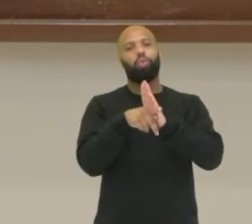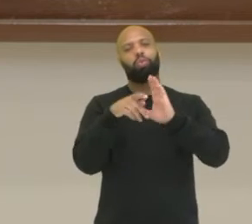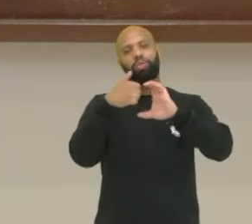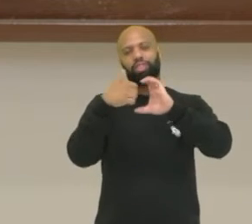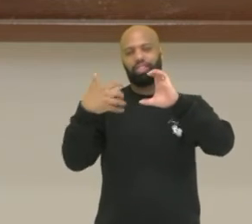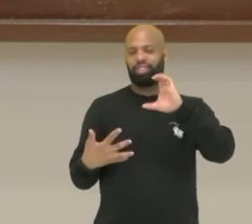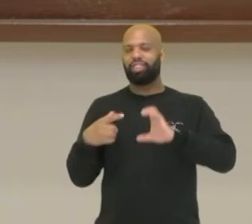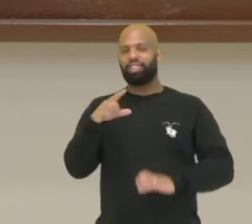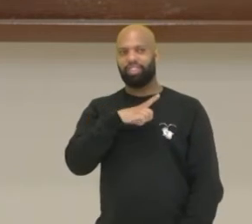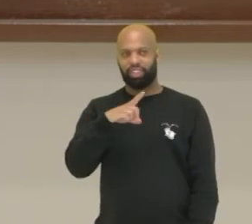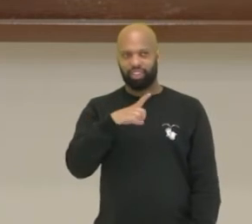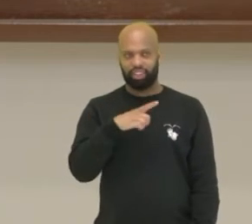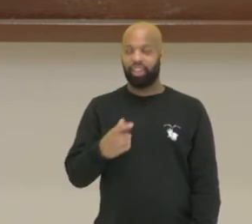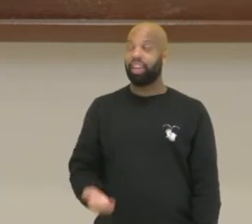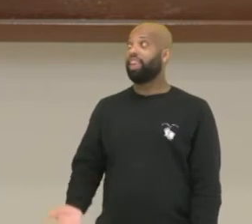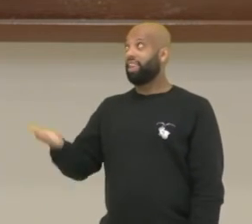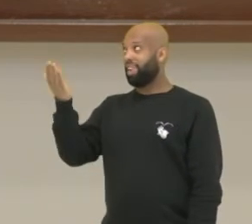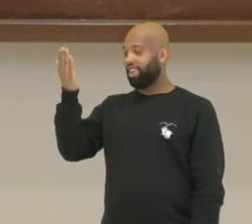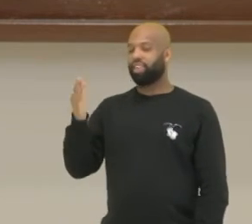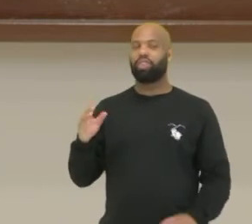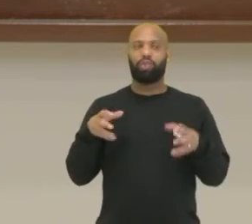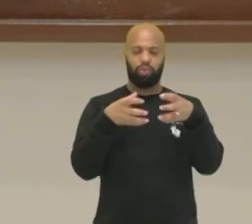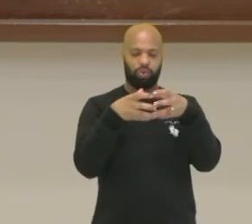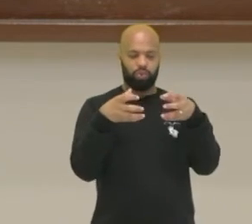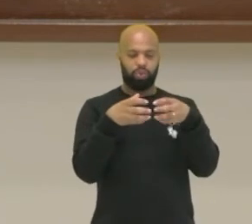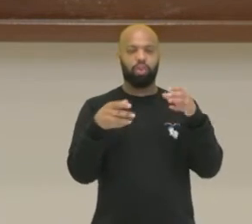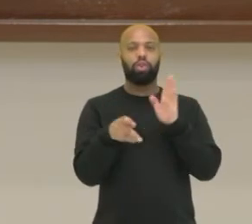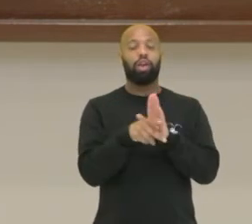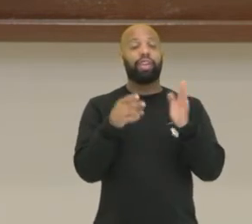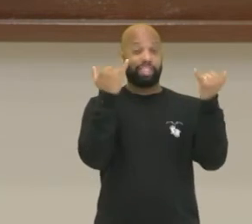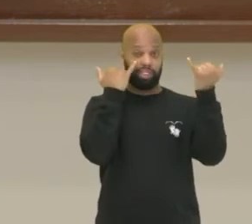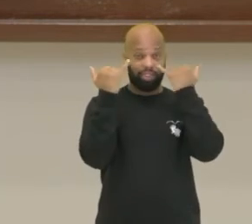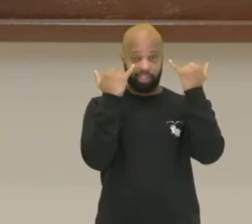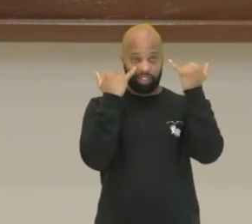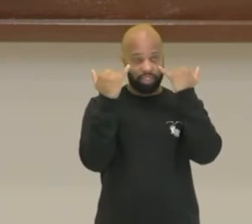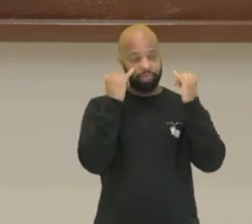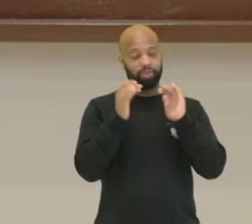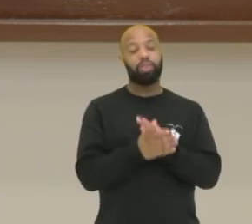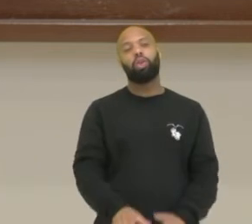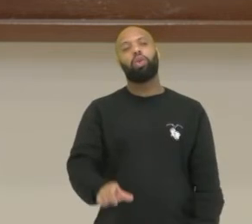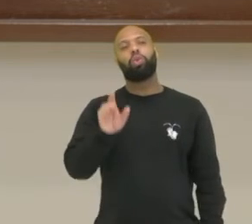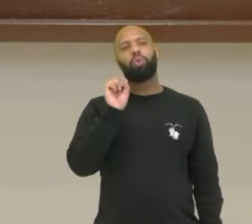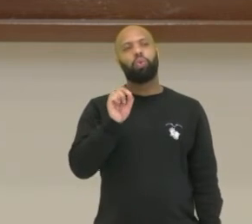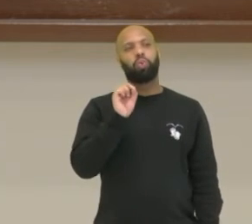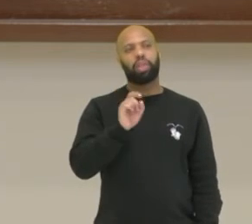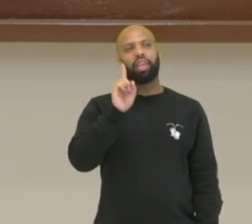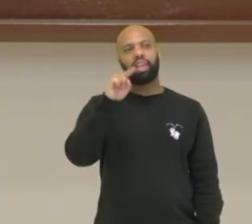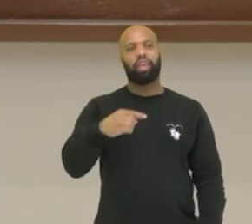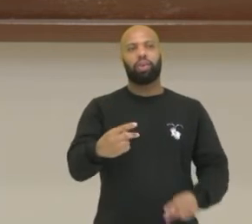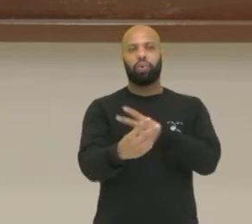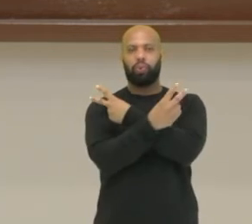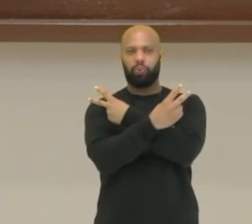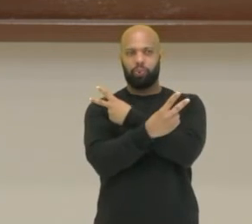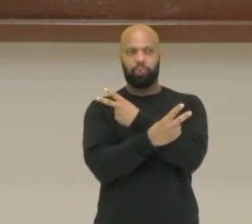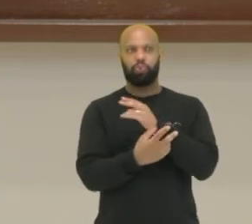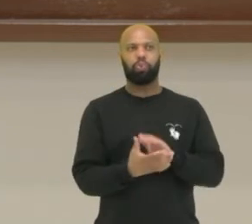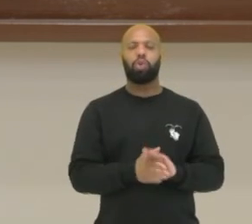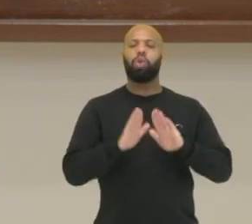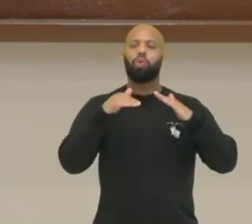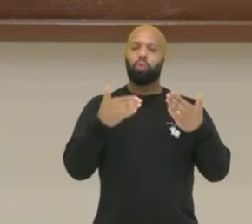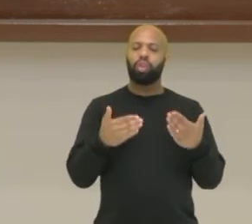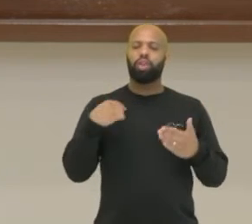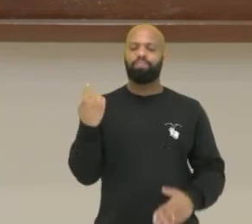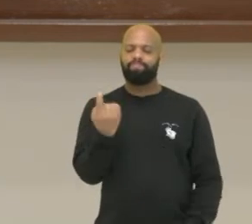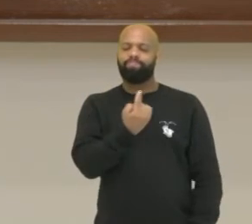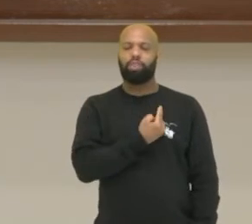características, este conjunto de informações, que são os nossos cromossomos. Então, nós